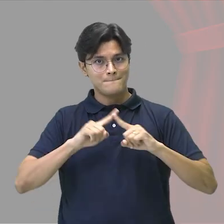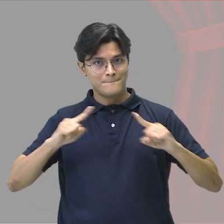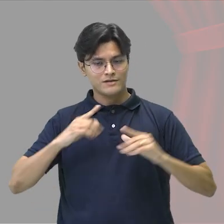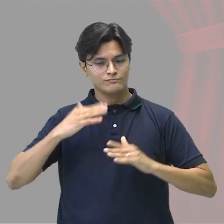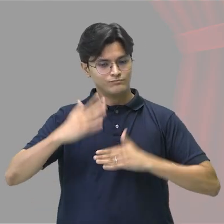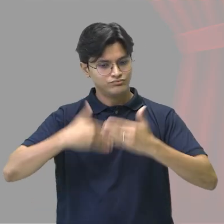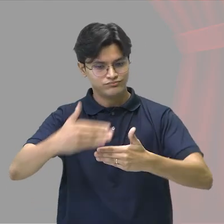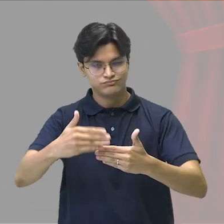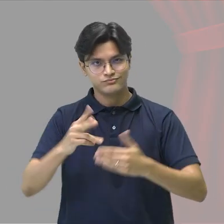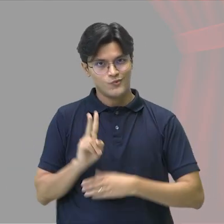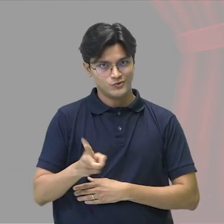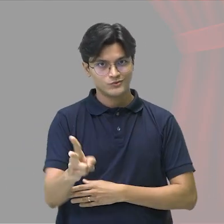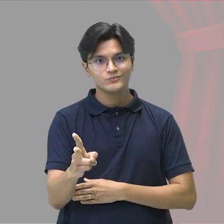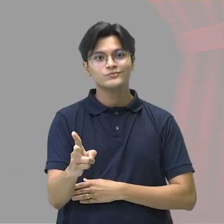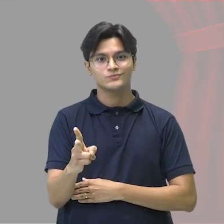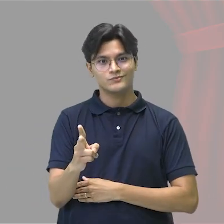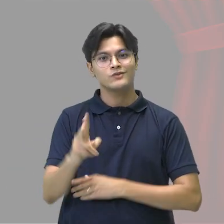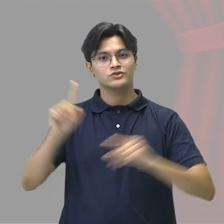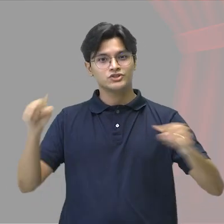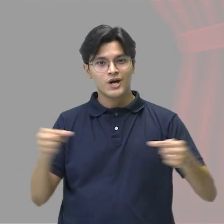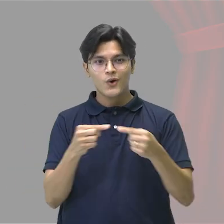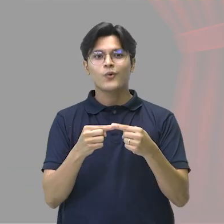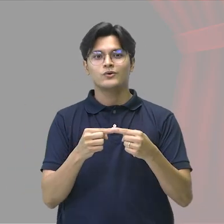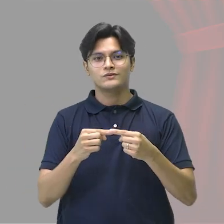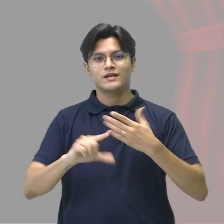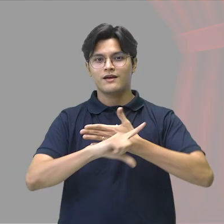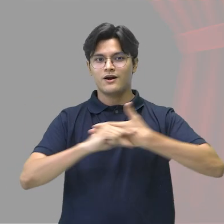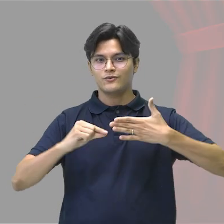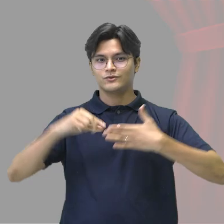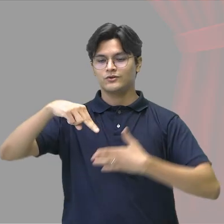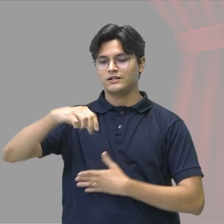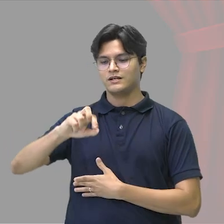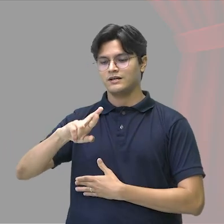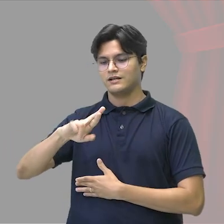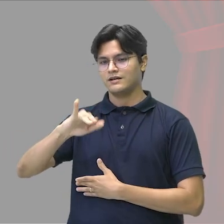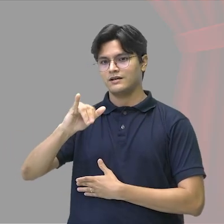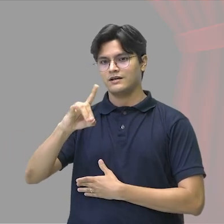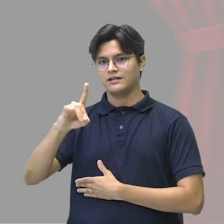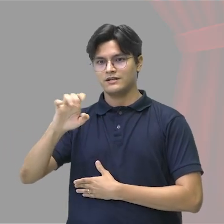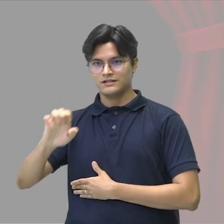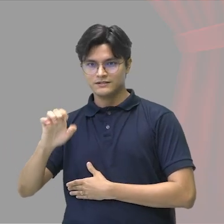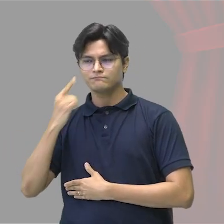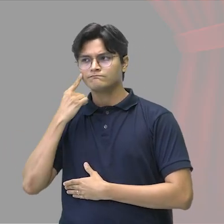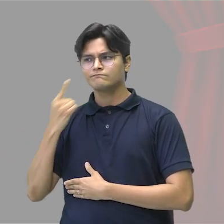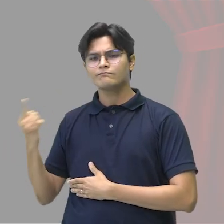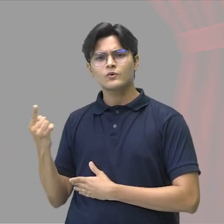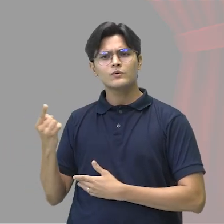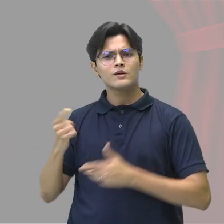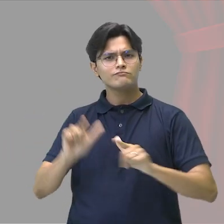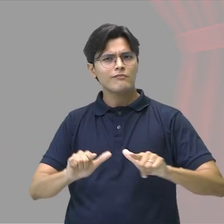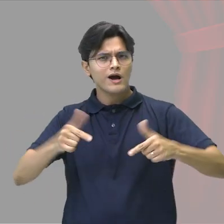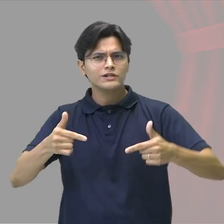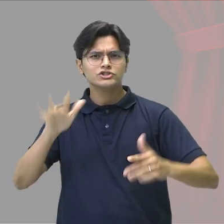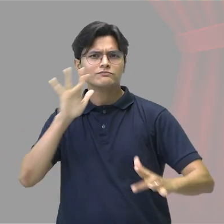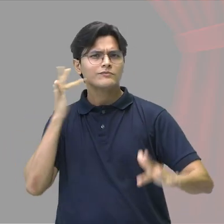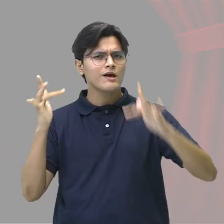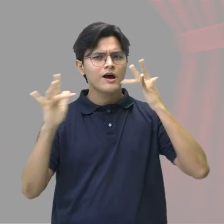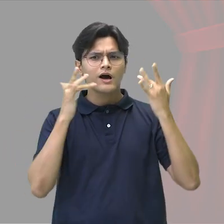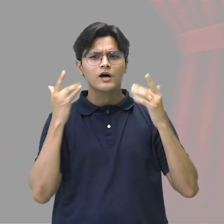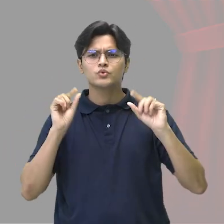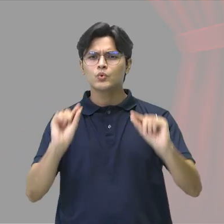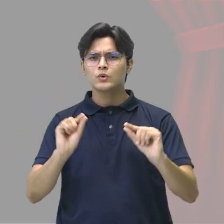E quem diz isso para a gente é Nereide Santiago, desse fazer teatral. Então, o conceito de fazer teatral é exatamente